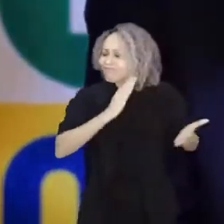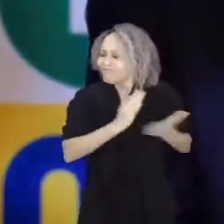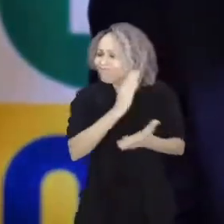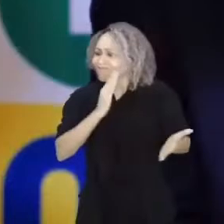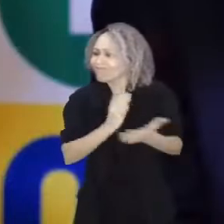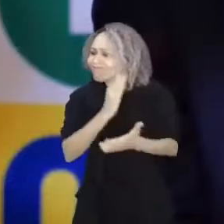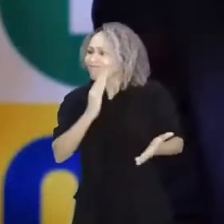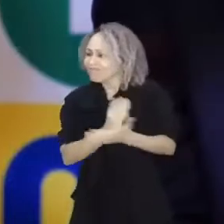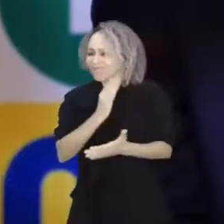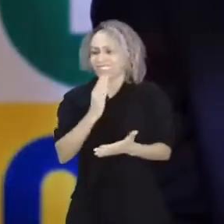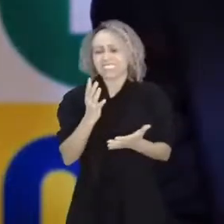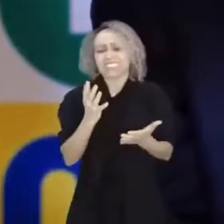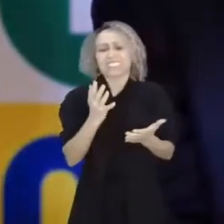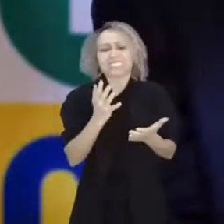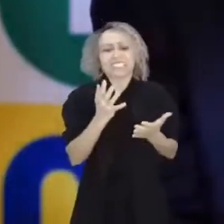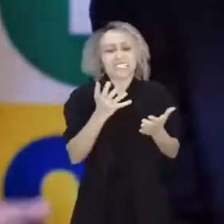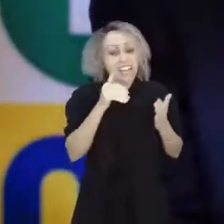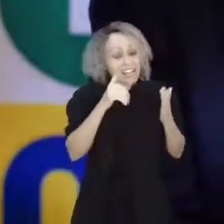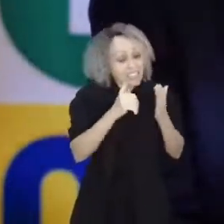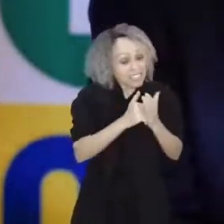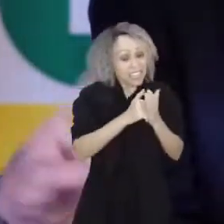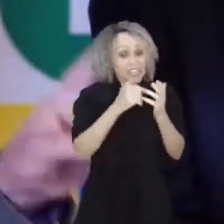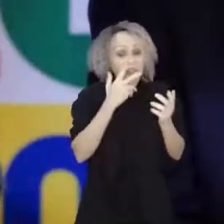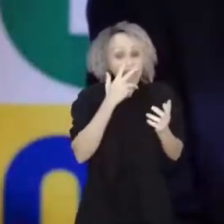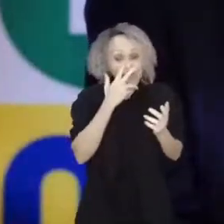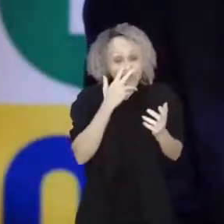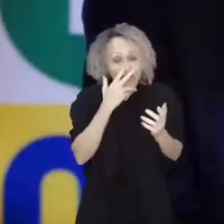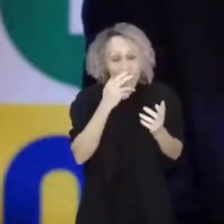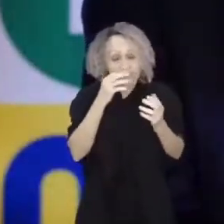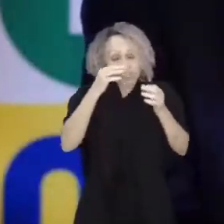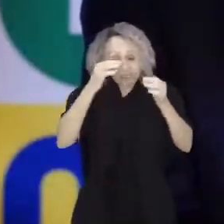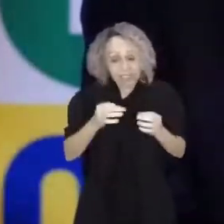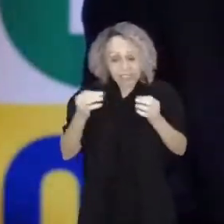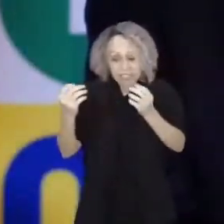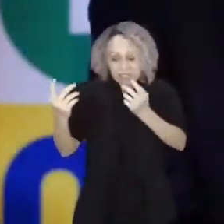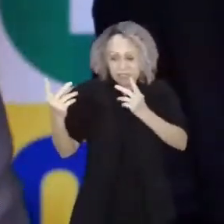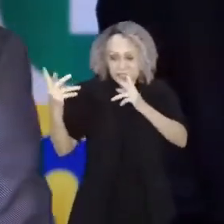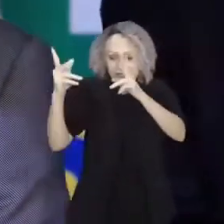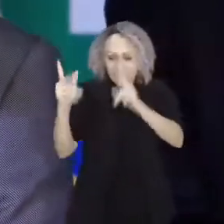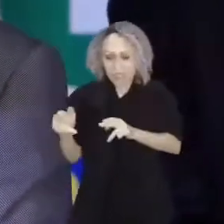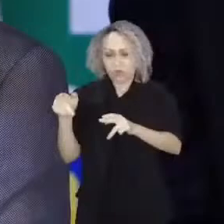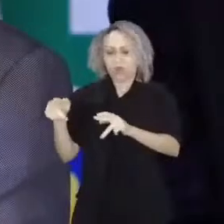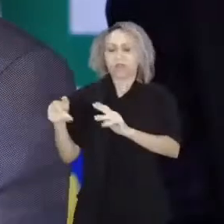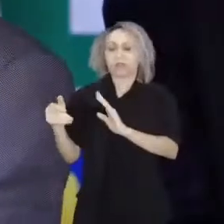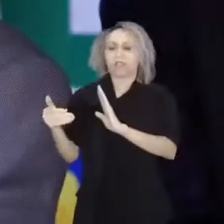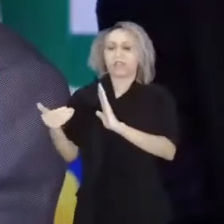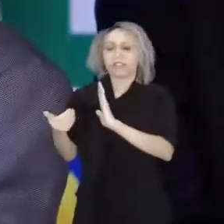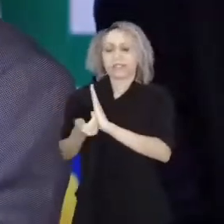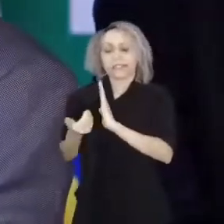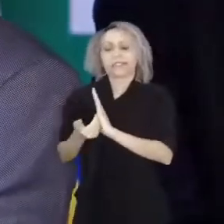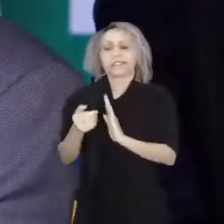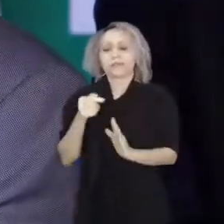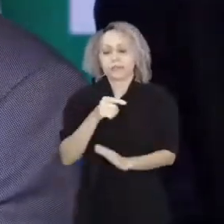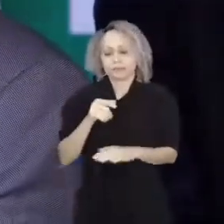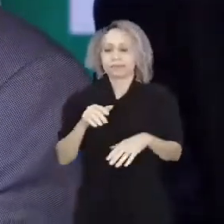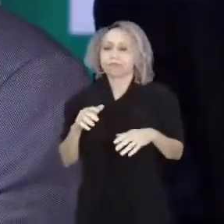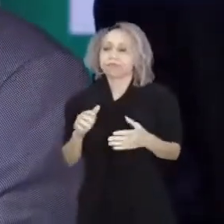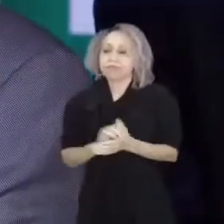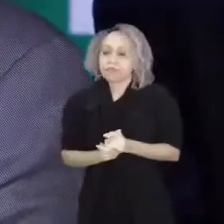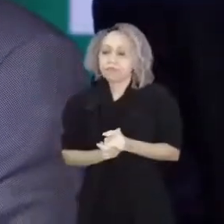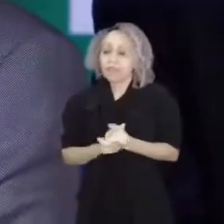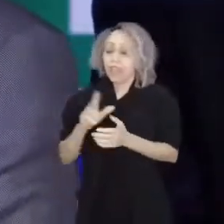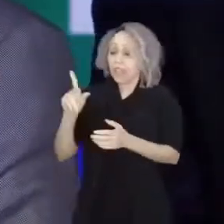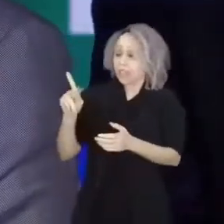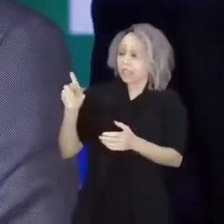Lula. Essa PEC é para fazer um reparo no orçamento do presidente Bolsonaro e essa PEC é para que a gente possa garantir